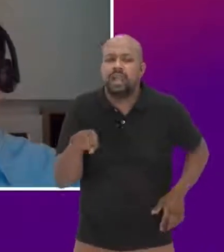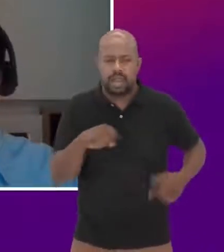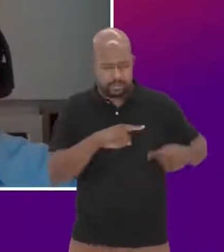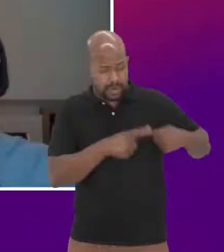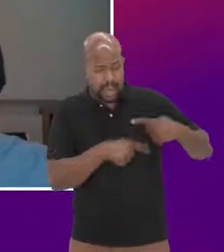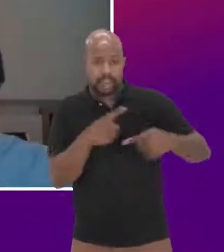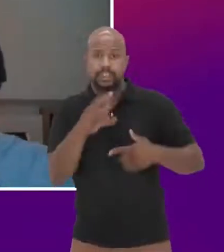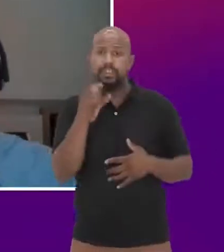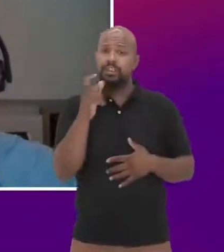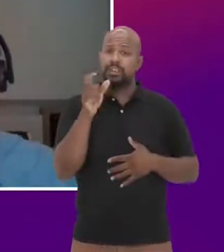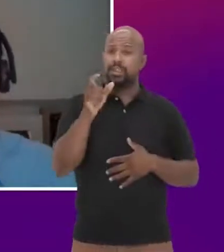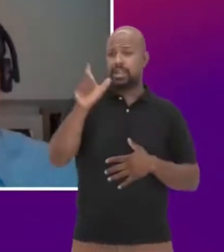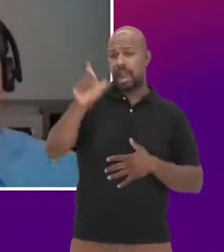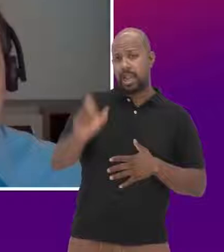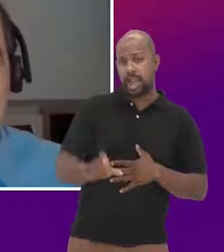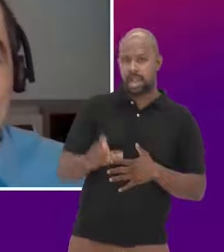italiano